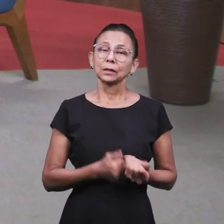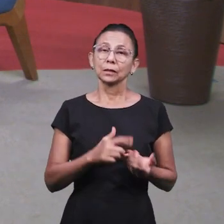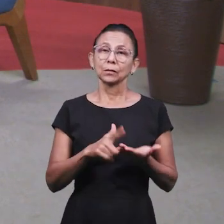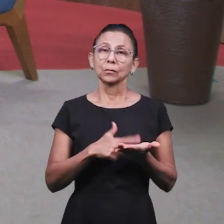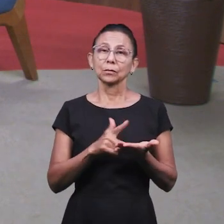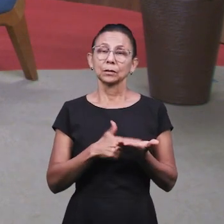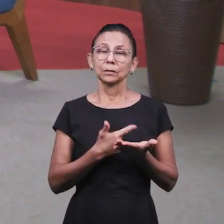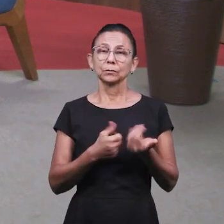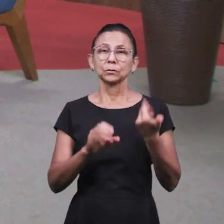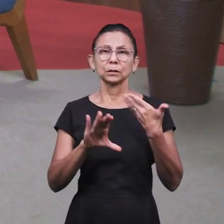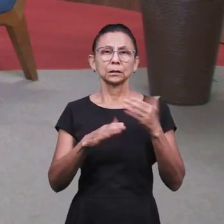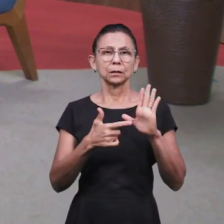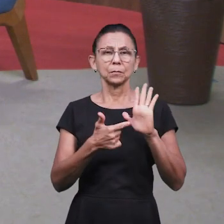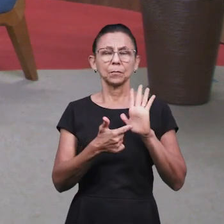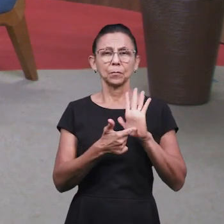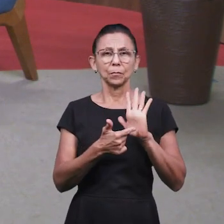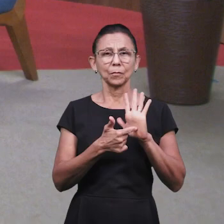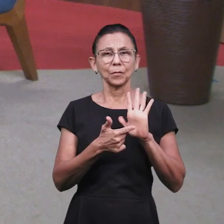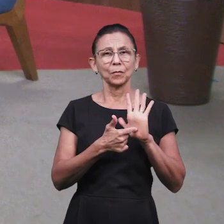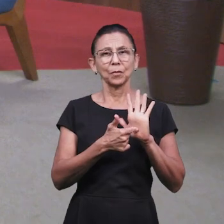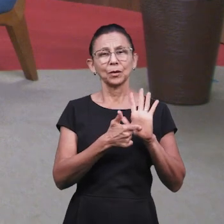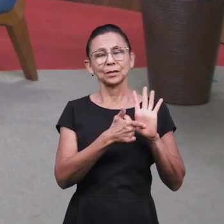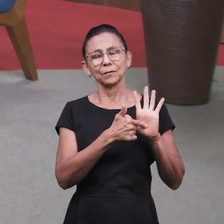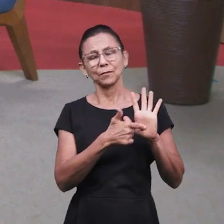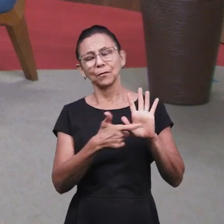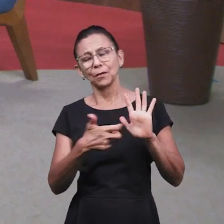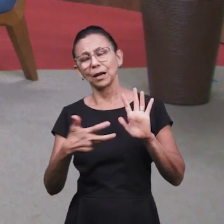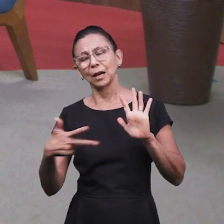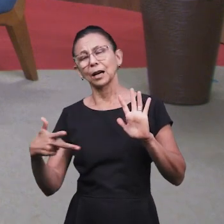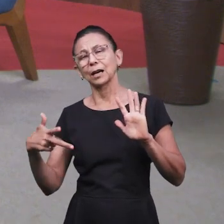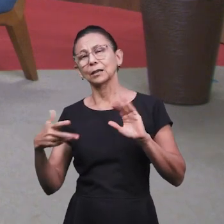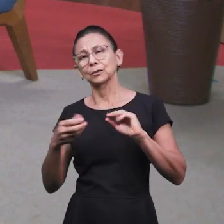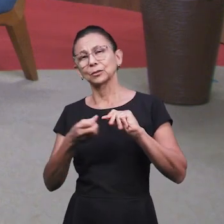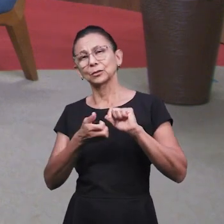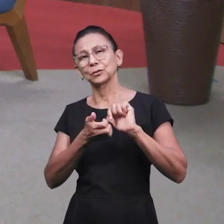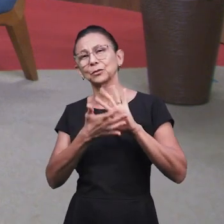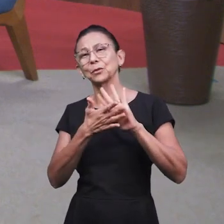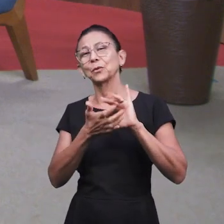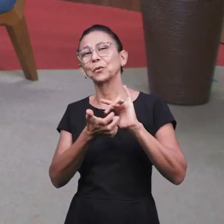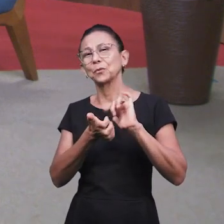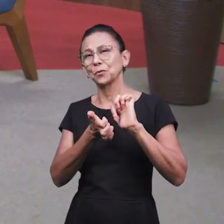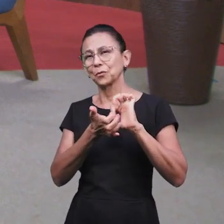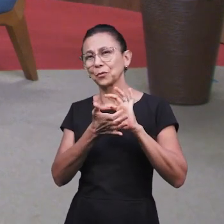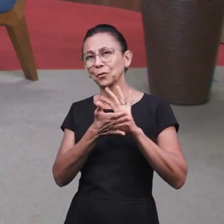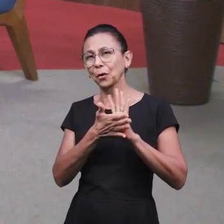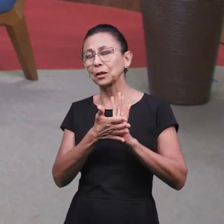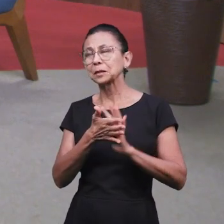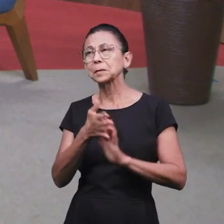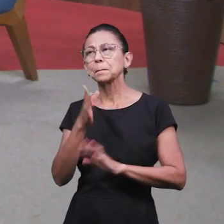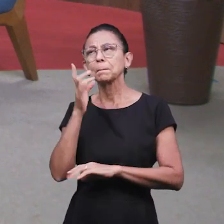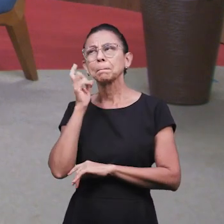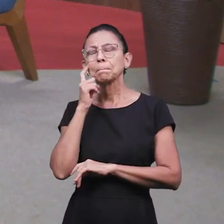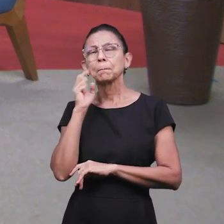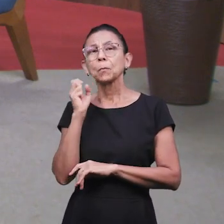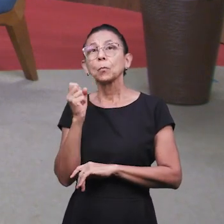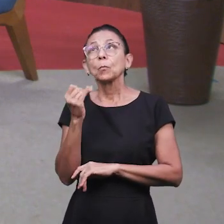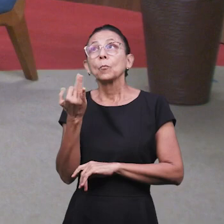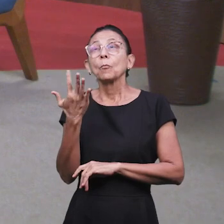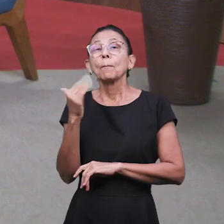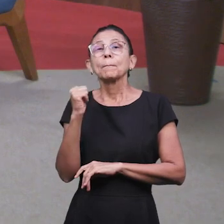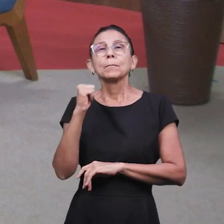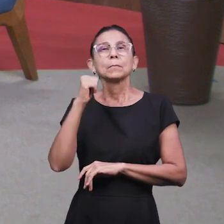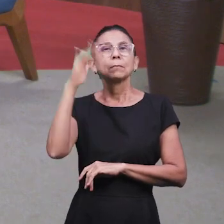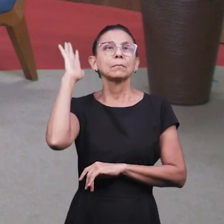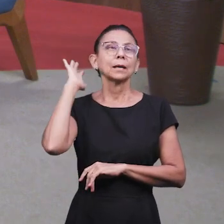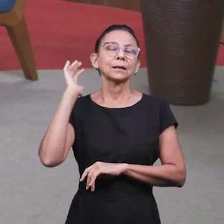do meu amado, não é? Quem é essa Quem é esta que aparece? E eu fico pensando quantos louvores